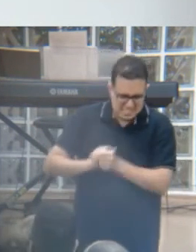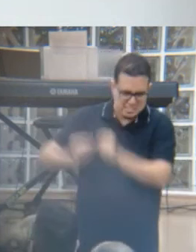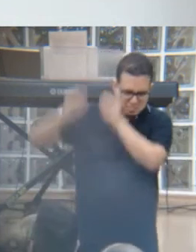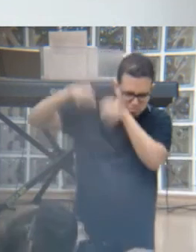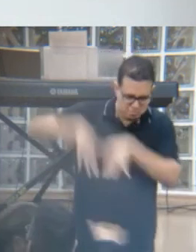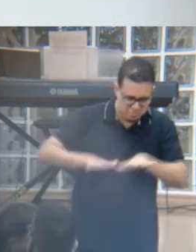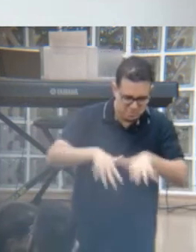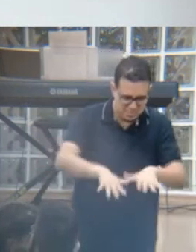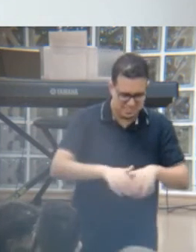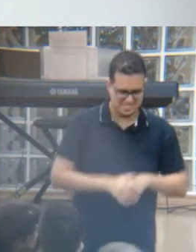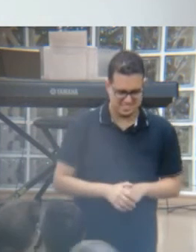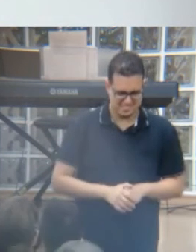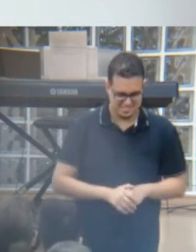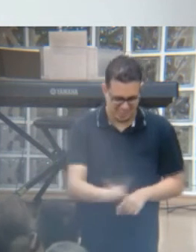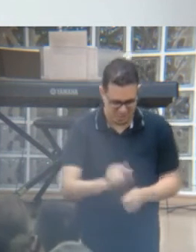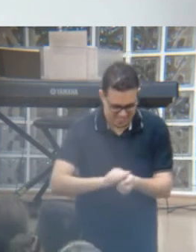Brincadeira.